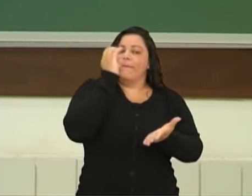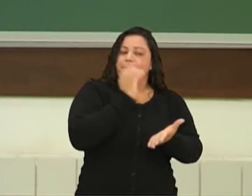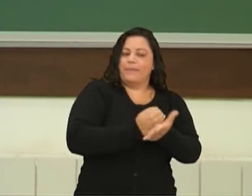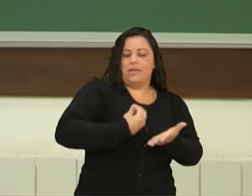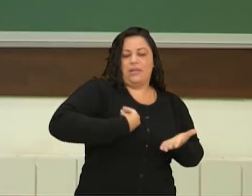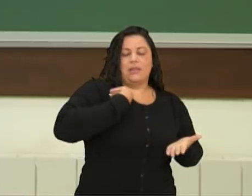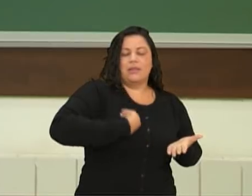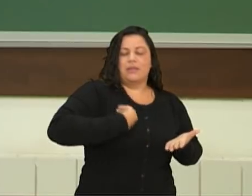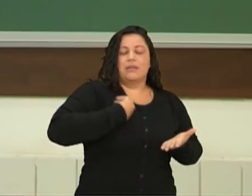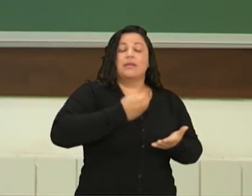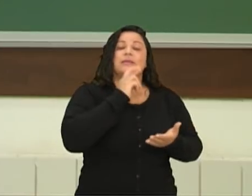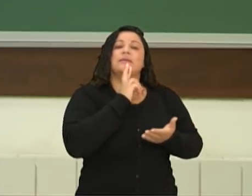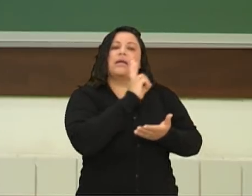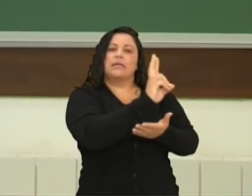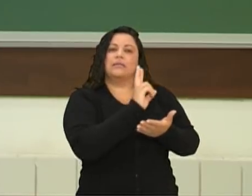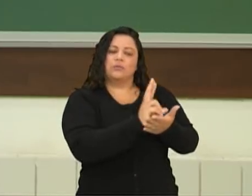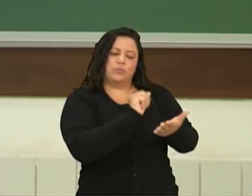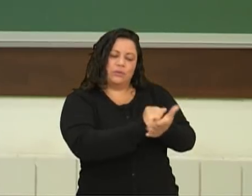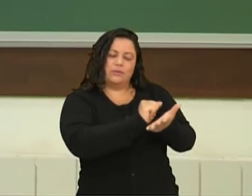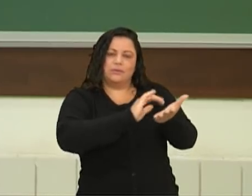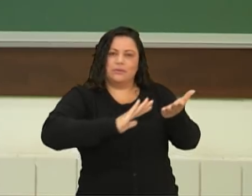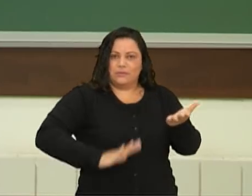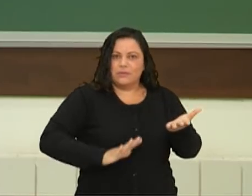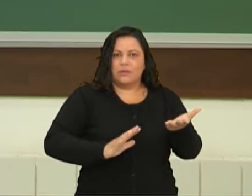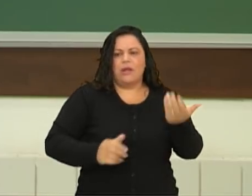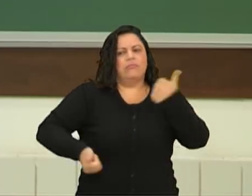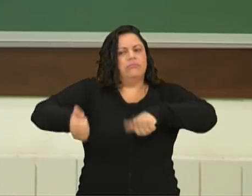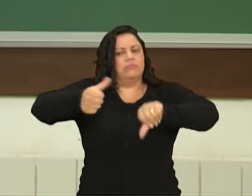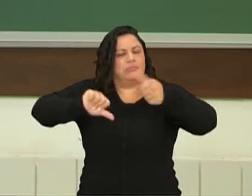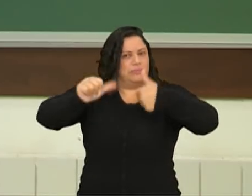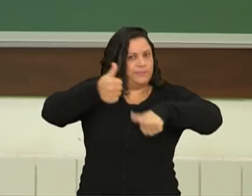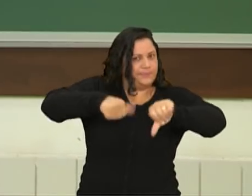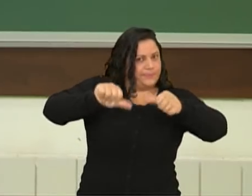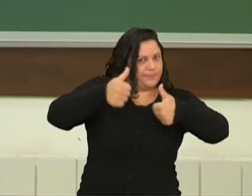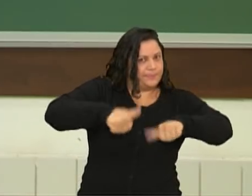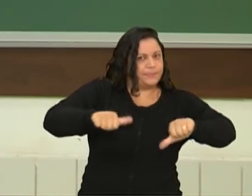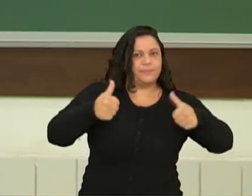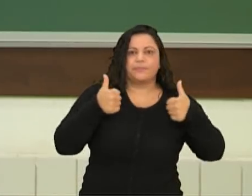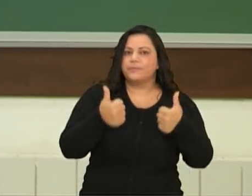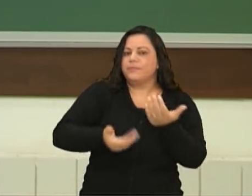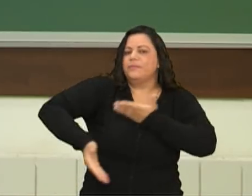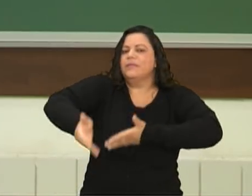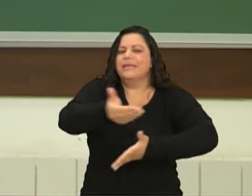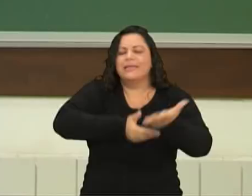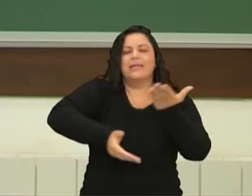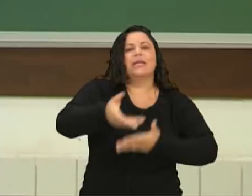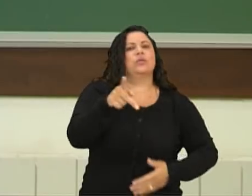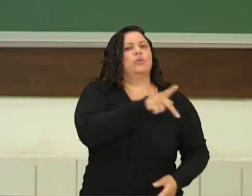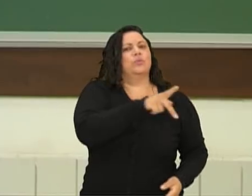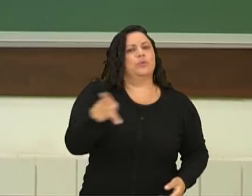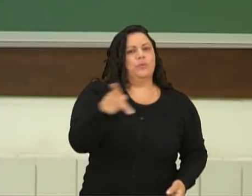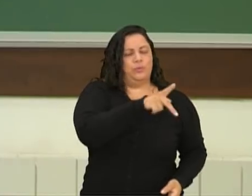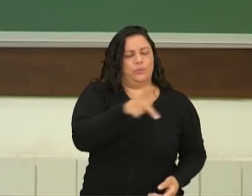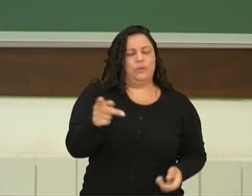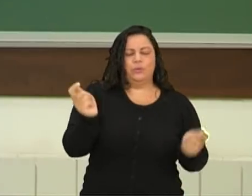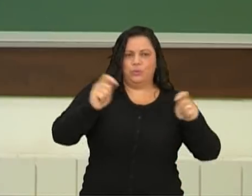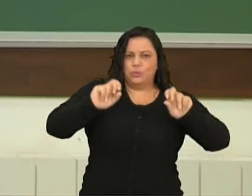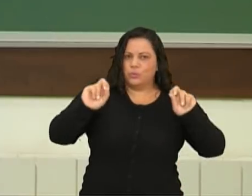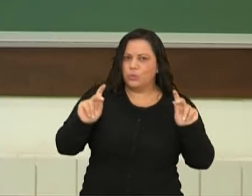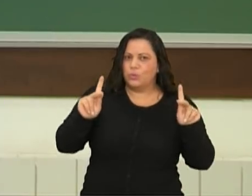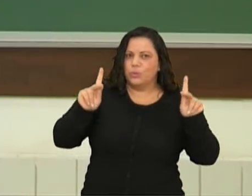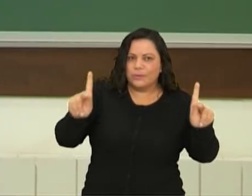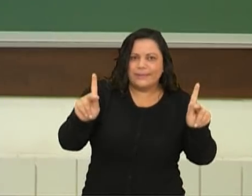atividade, para que você possa ser avaliado, interaja com os professores, nós estamos aqui para ajudar vocês,